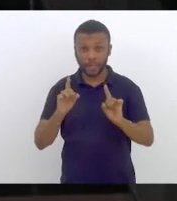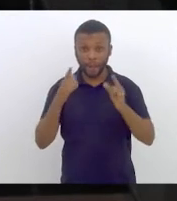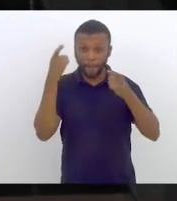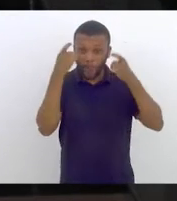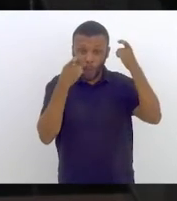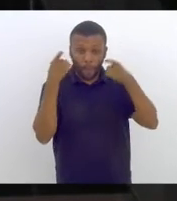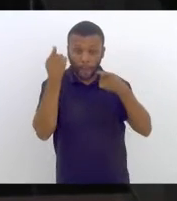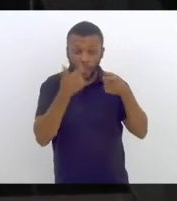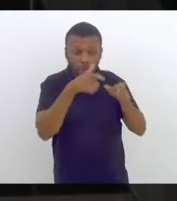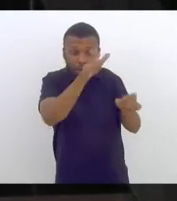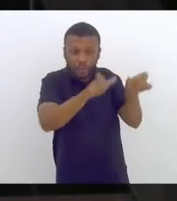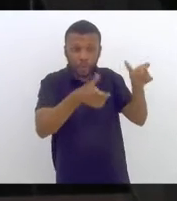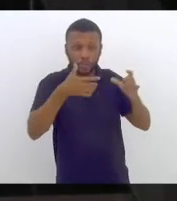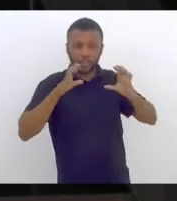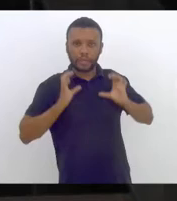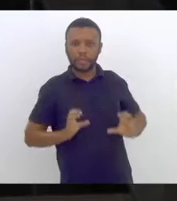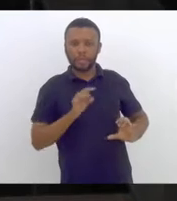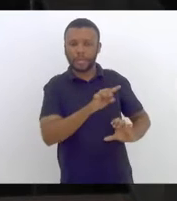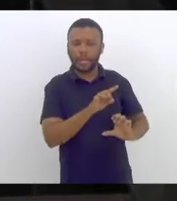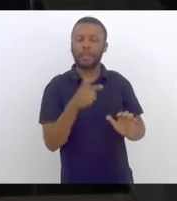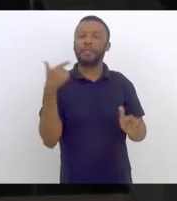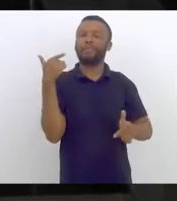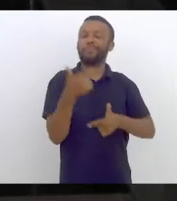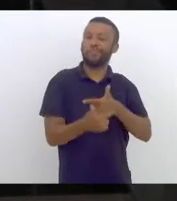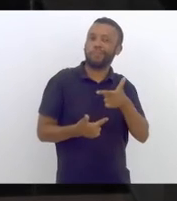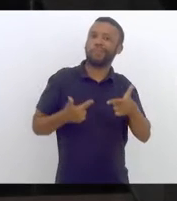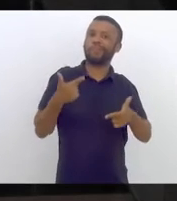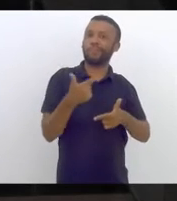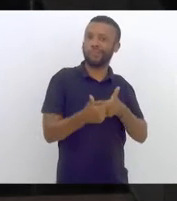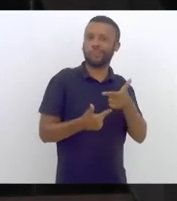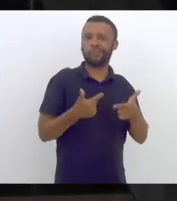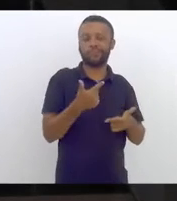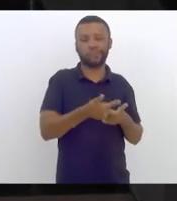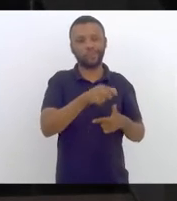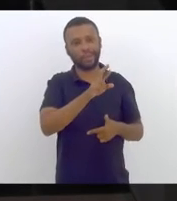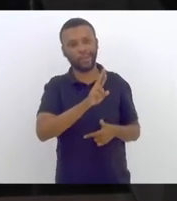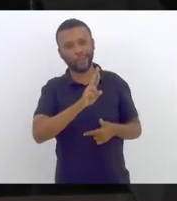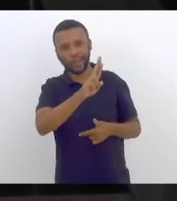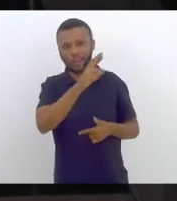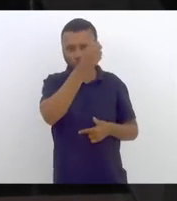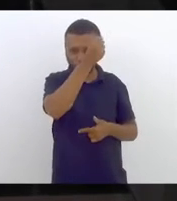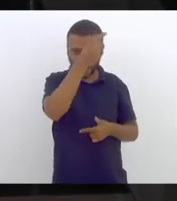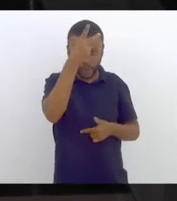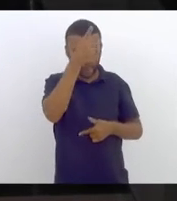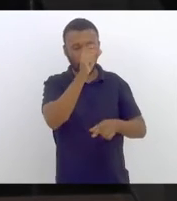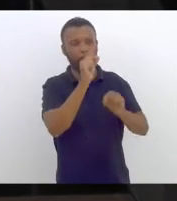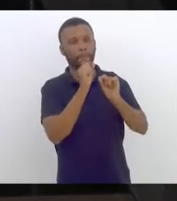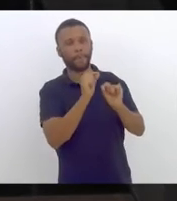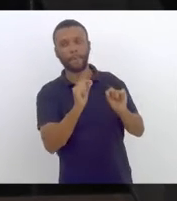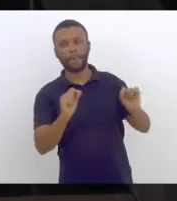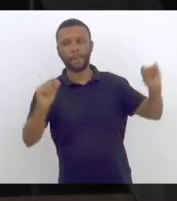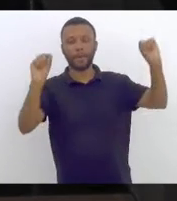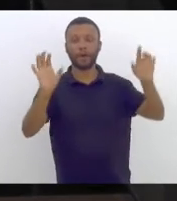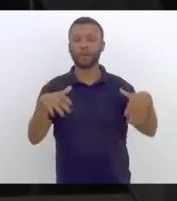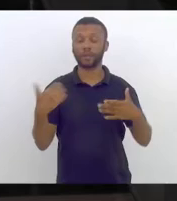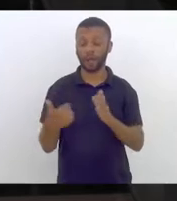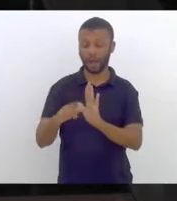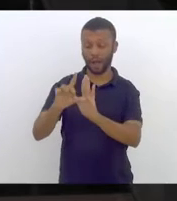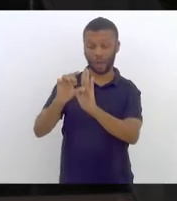lá na base de cada um dos municípios. Então, a LOA também